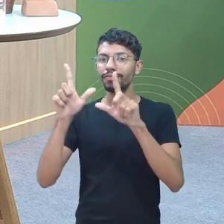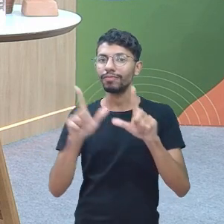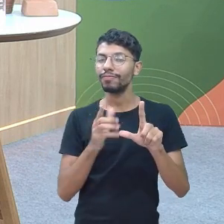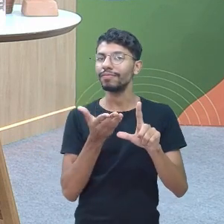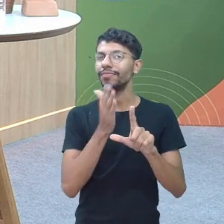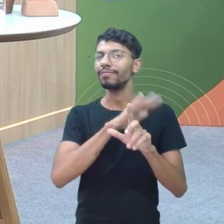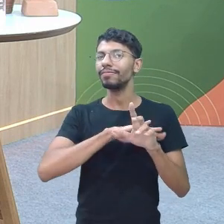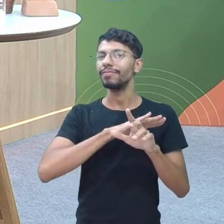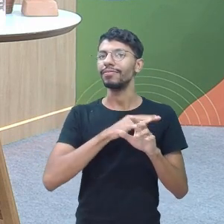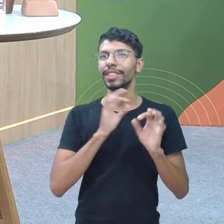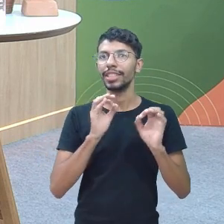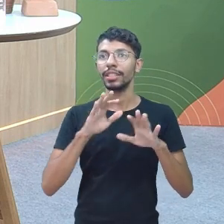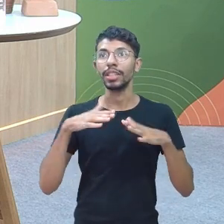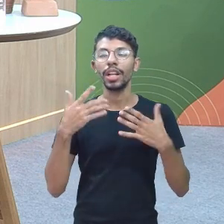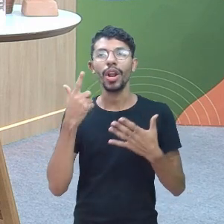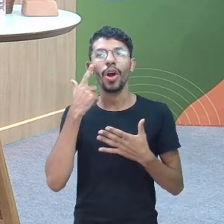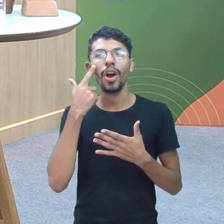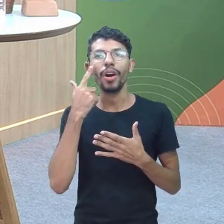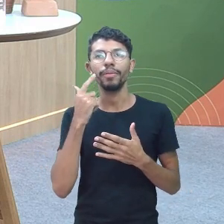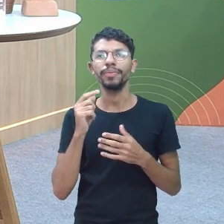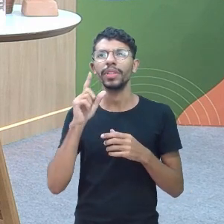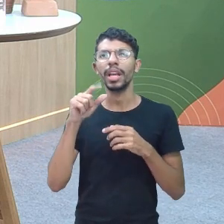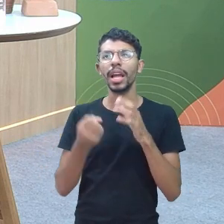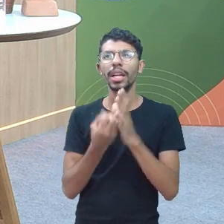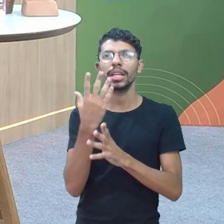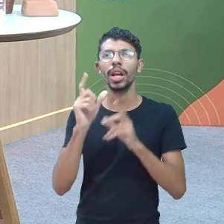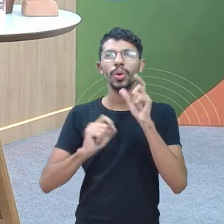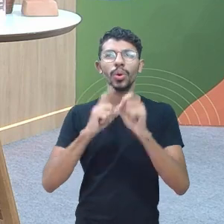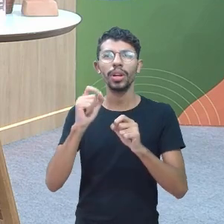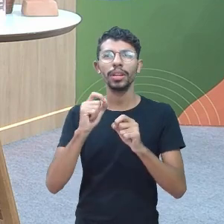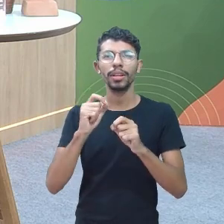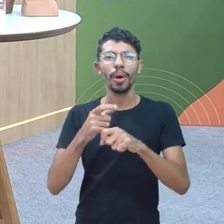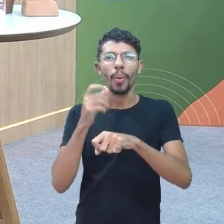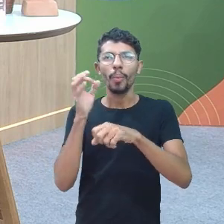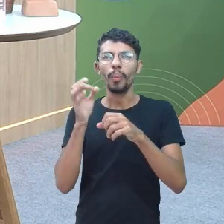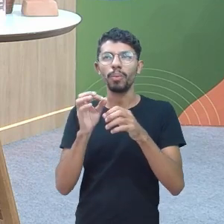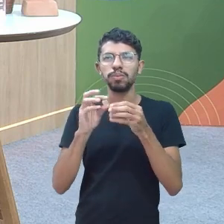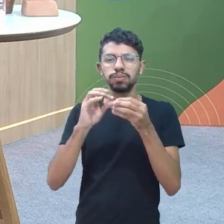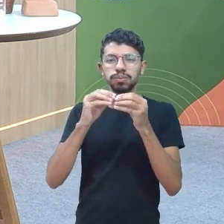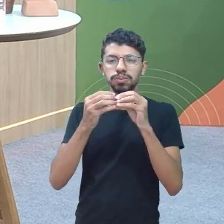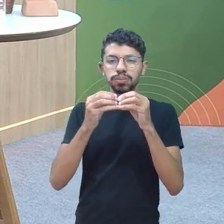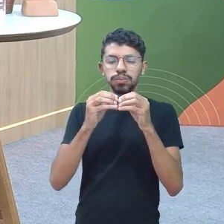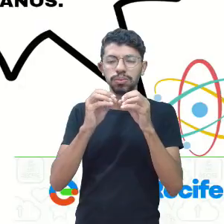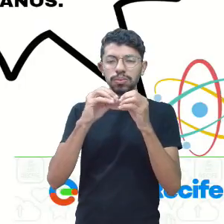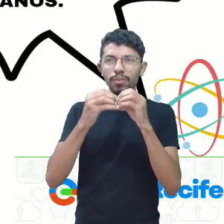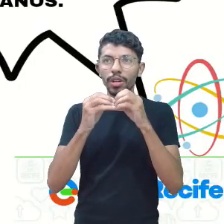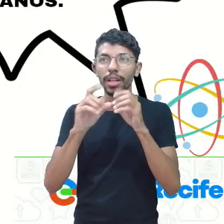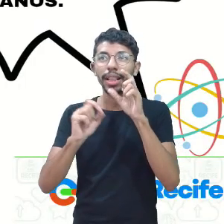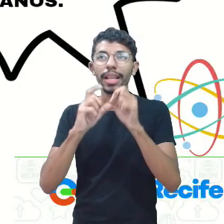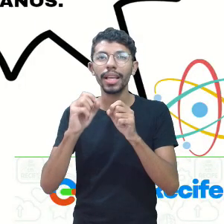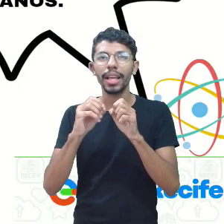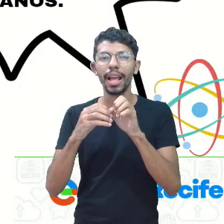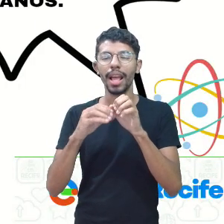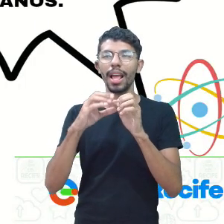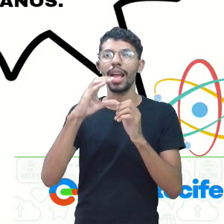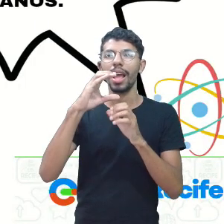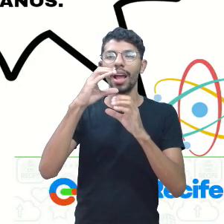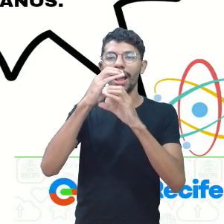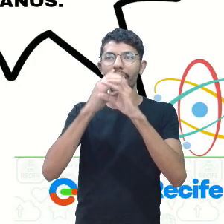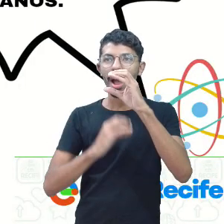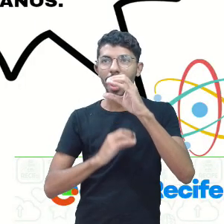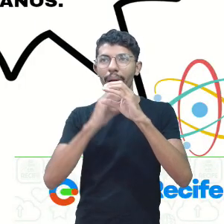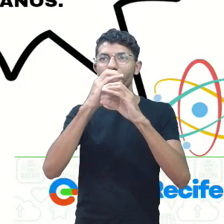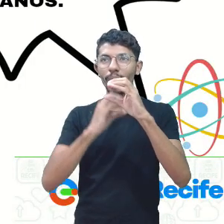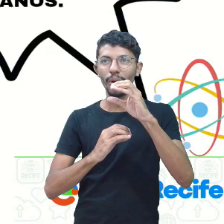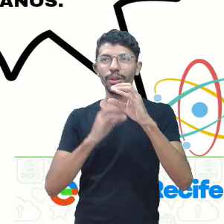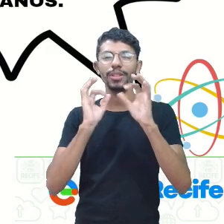petróleo é formado por moléculas de carbono e hidrogênio, a partir da ação de bactérias, ao longo de milhões de anos. Isso vai acontecer,